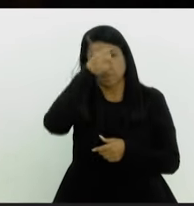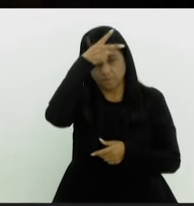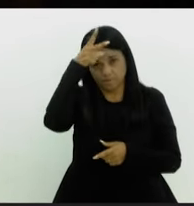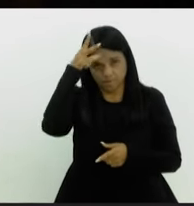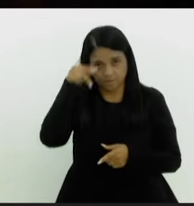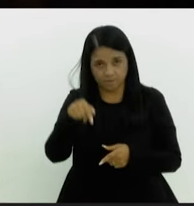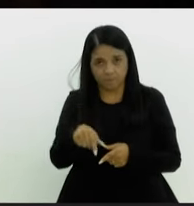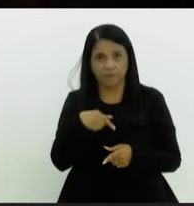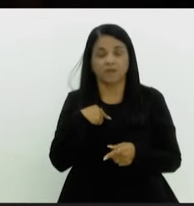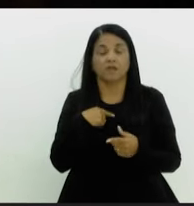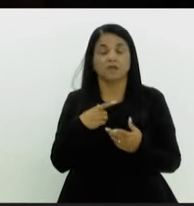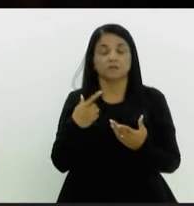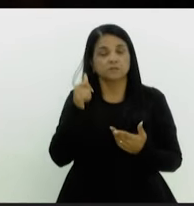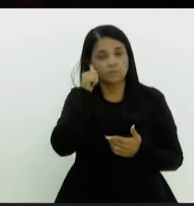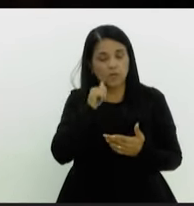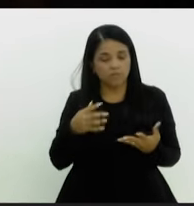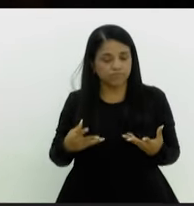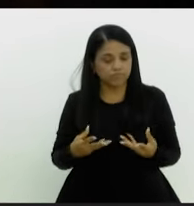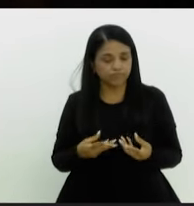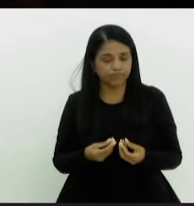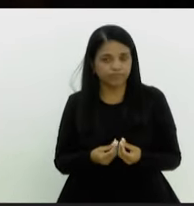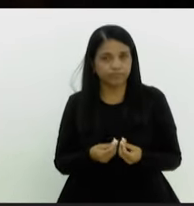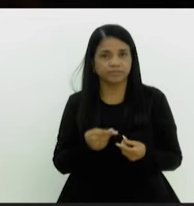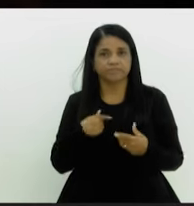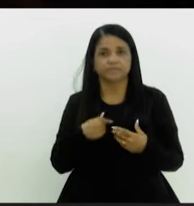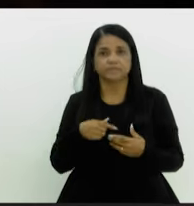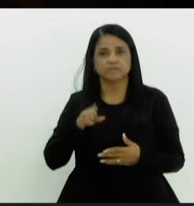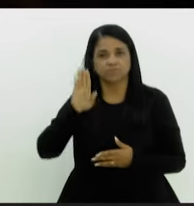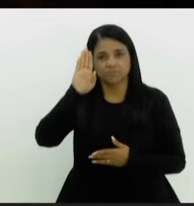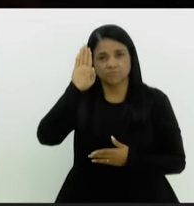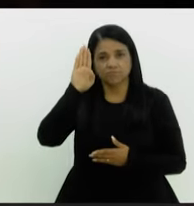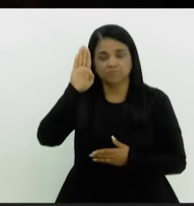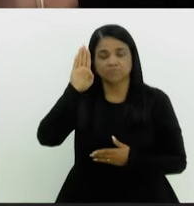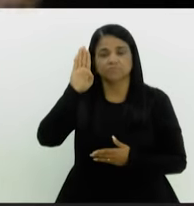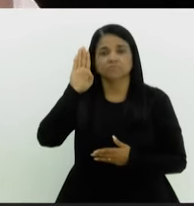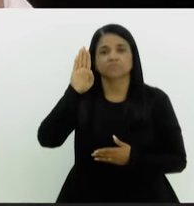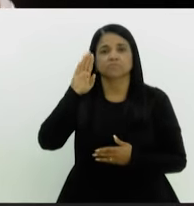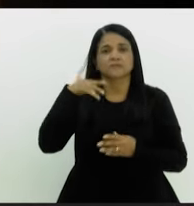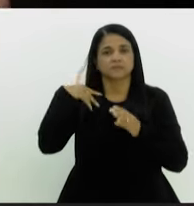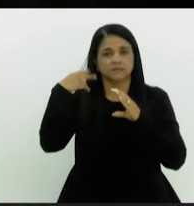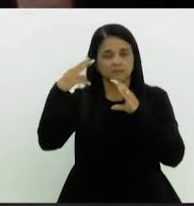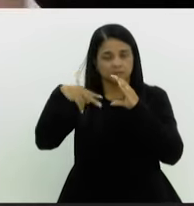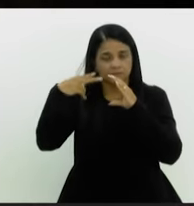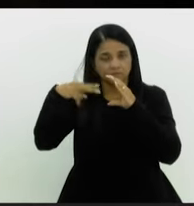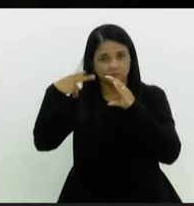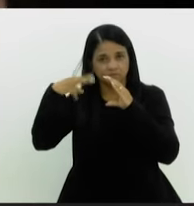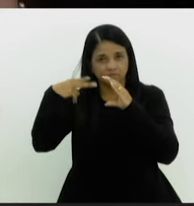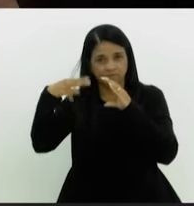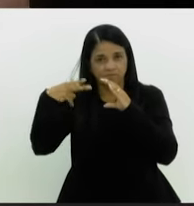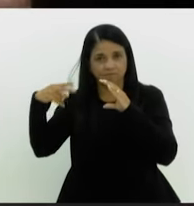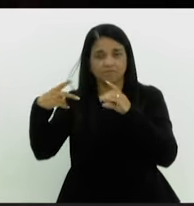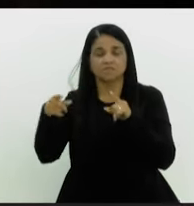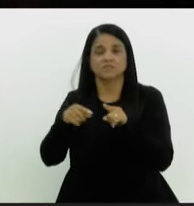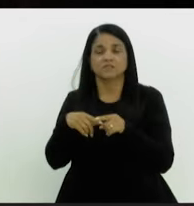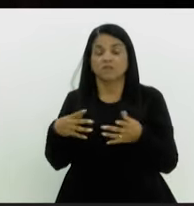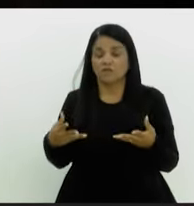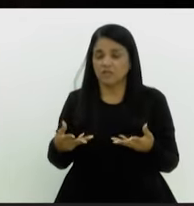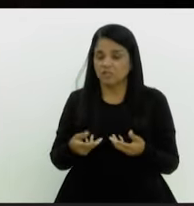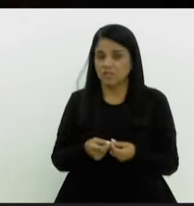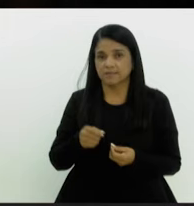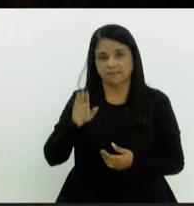mais fragilizadas as candidatas à câmaras as câmaras dos vereadores são as candidatas mais fragilizadas